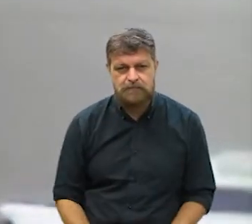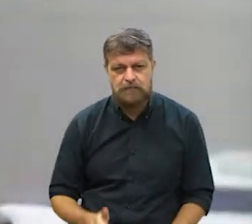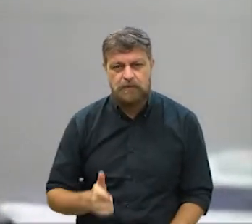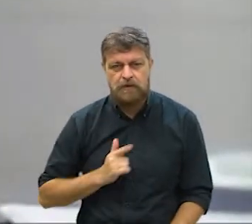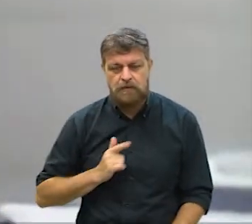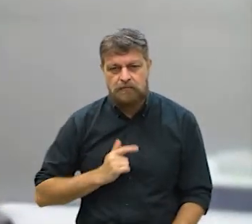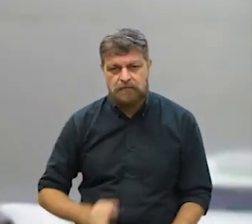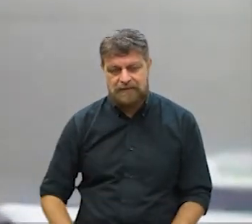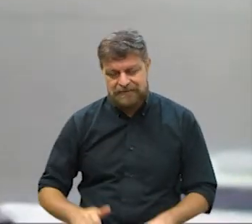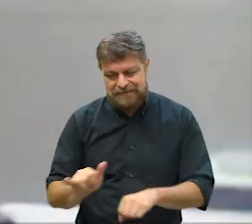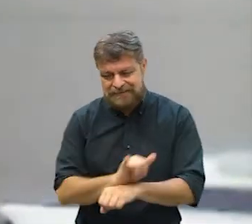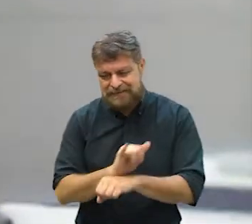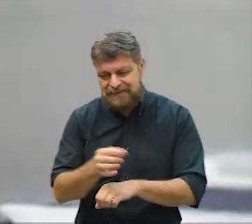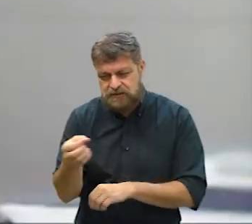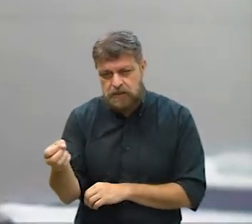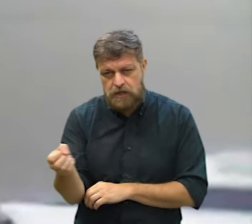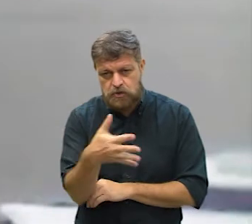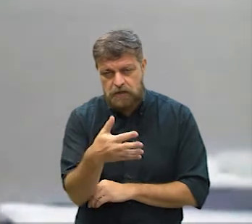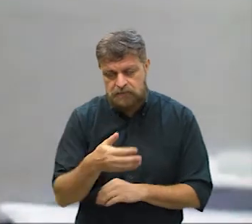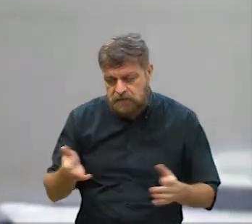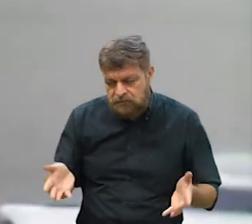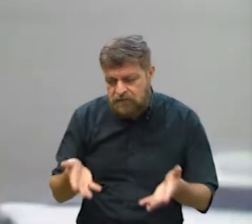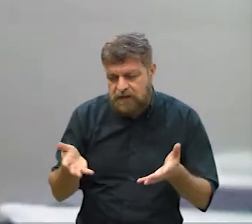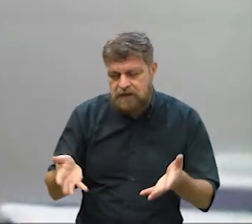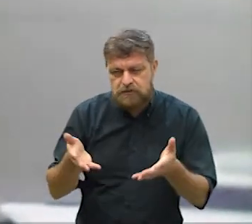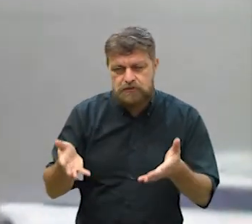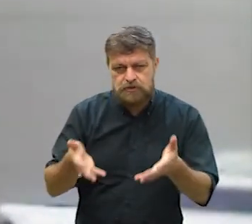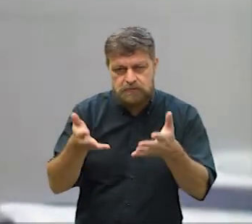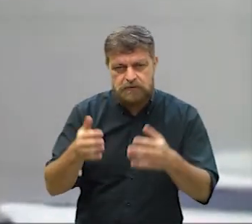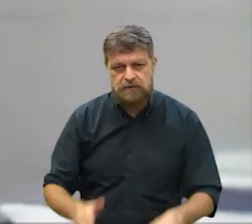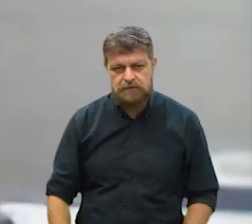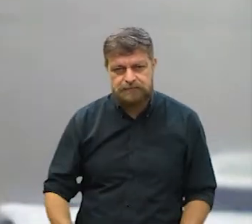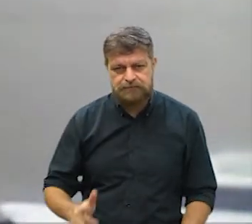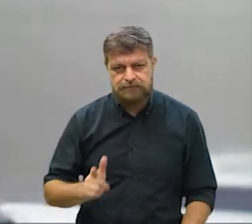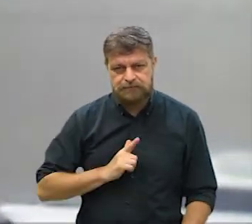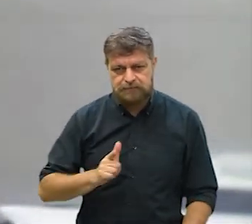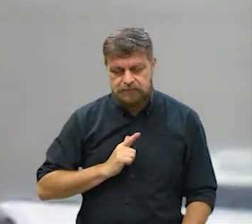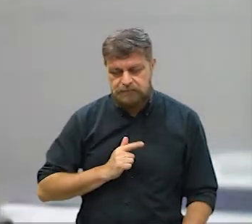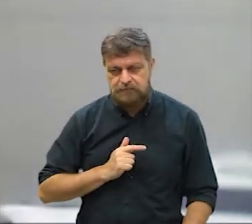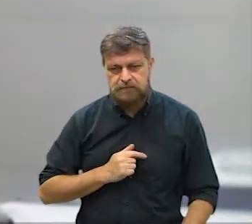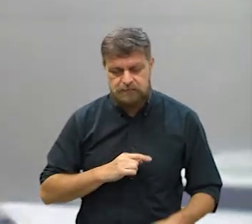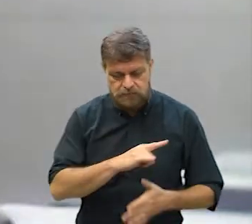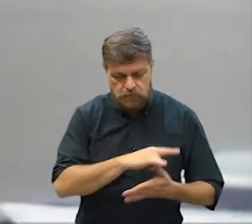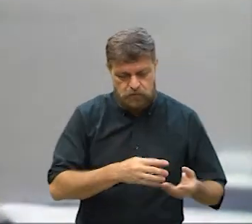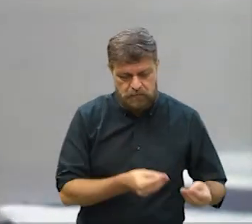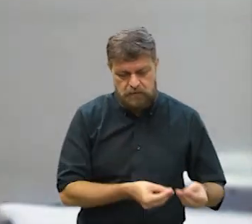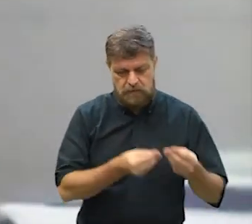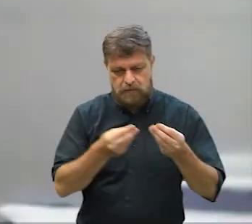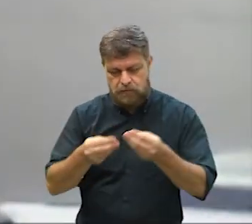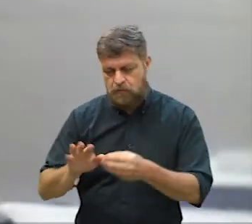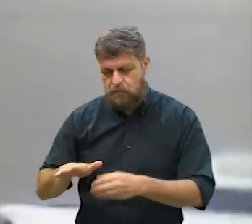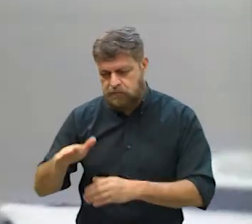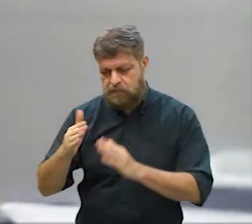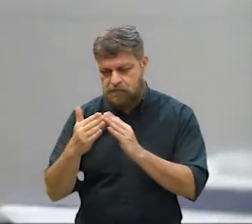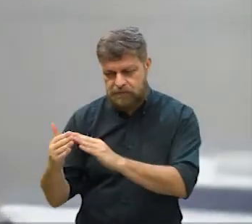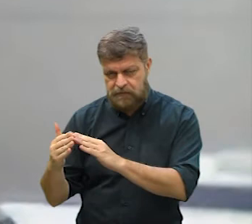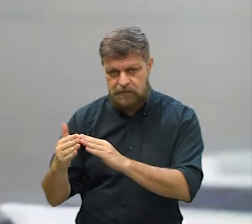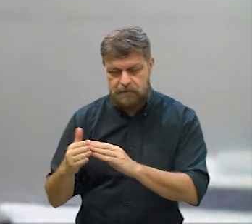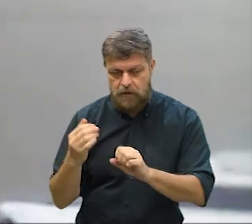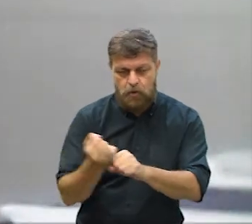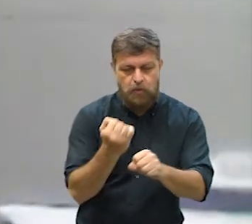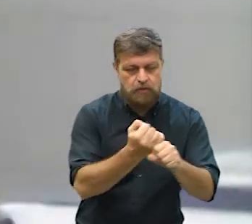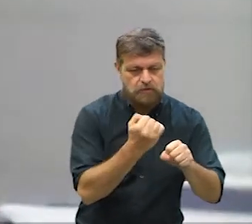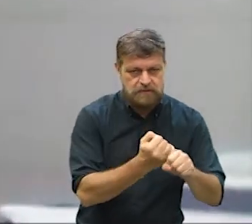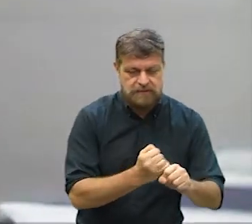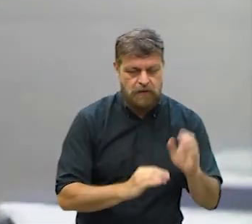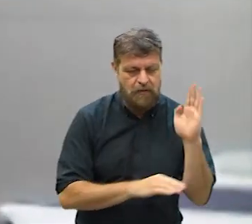nova configuração que vai estimular a regularização fundiária, vai estimular empreendimentos